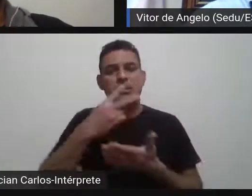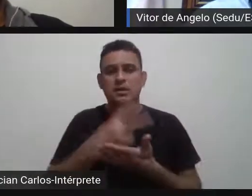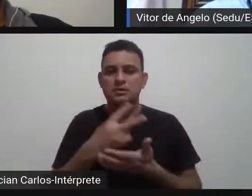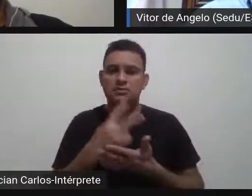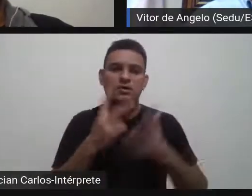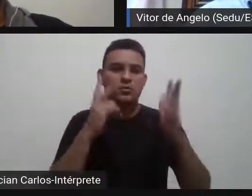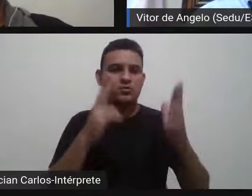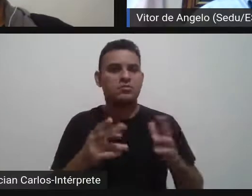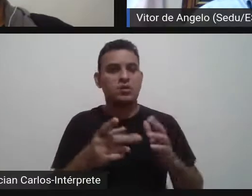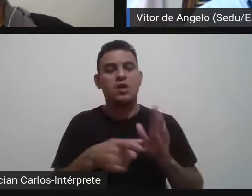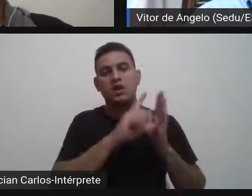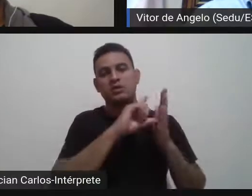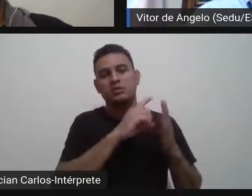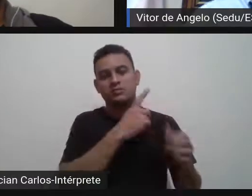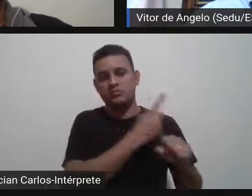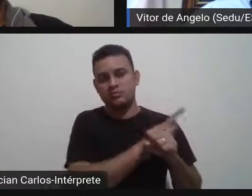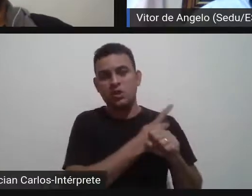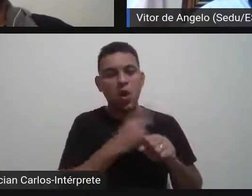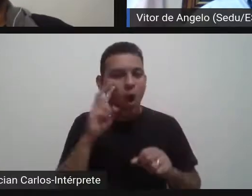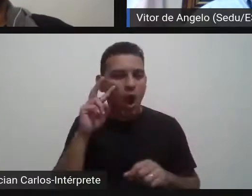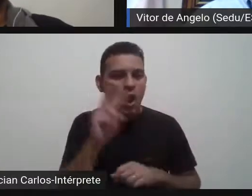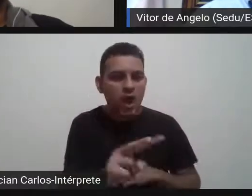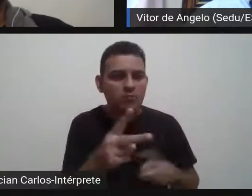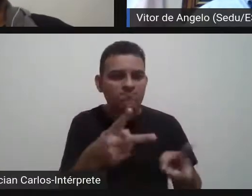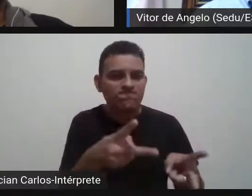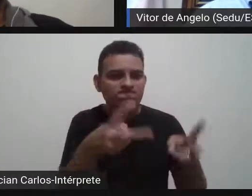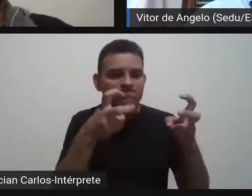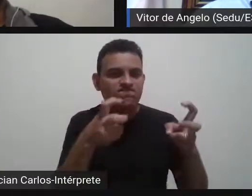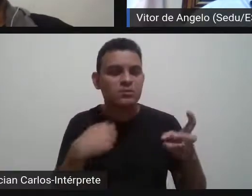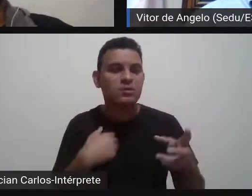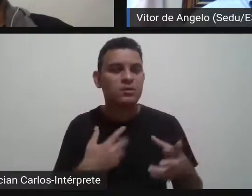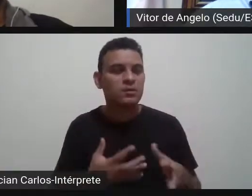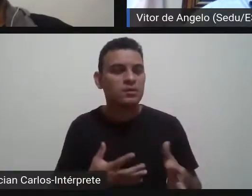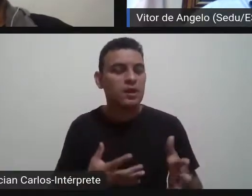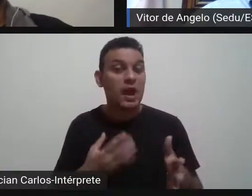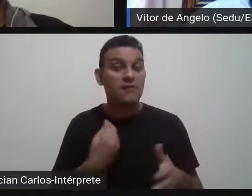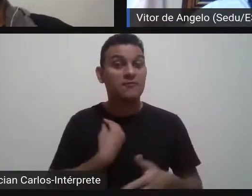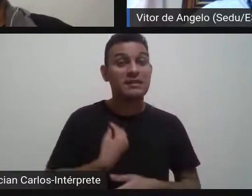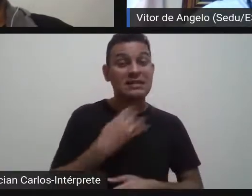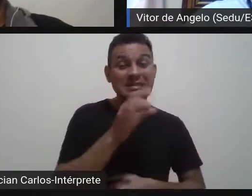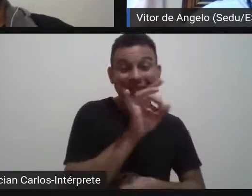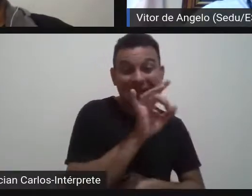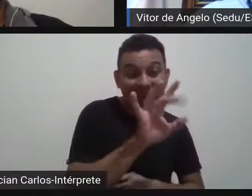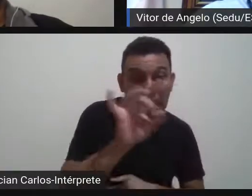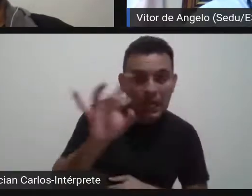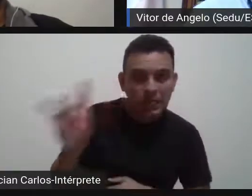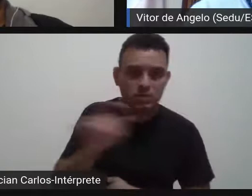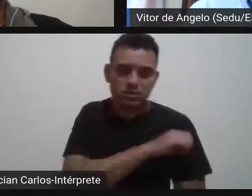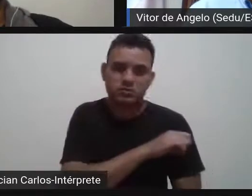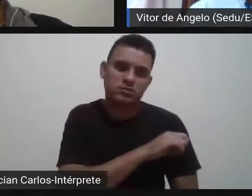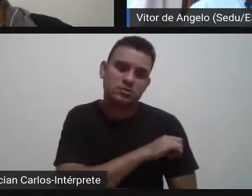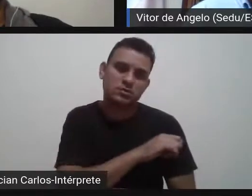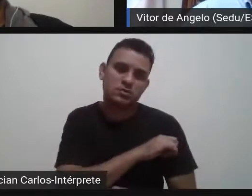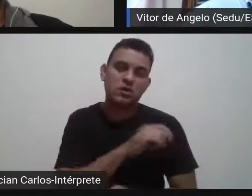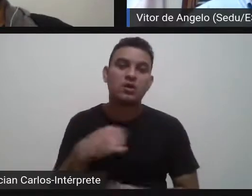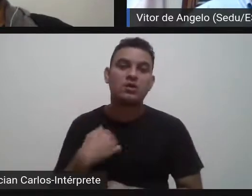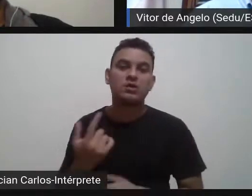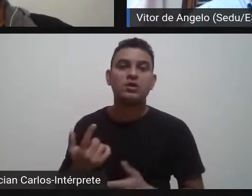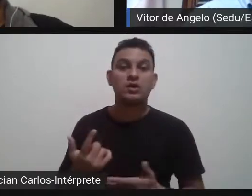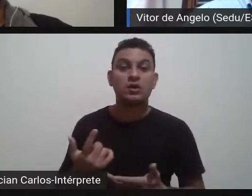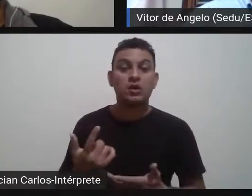né? Olhar com interesse a vida de cada aluno, né? O que nos leva